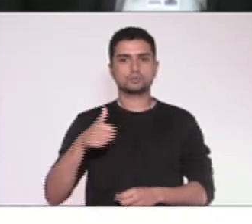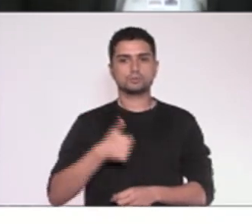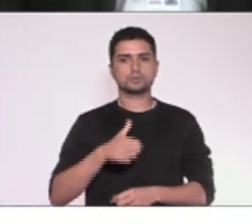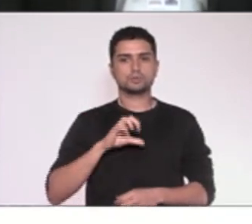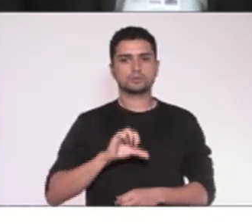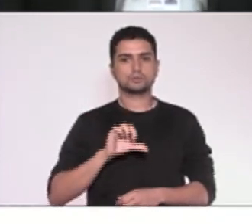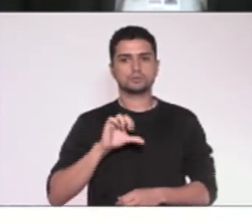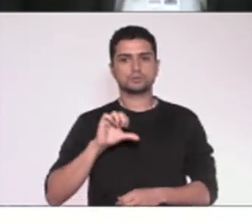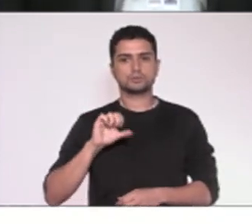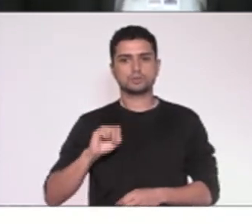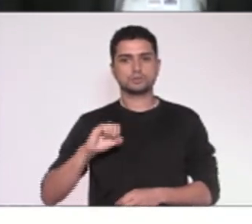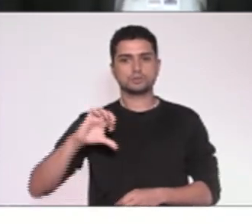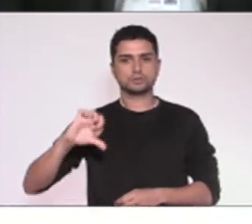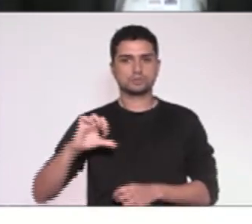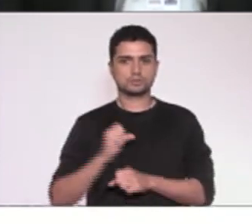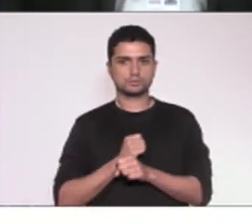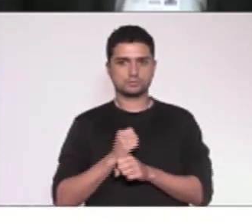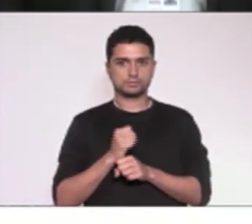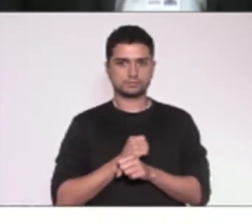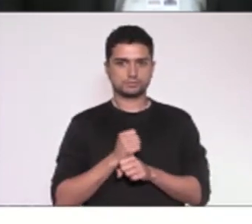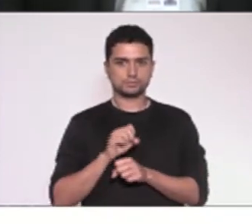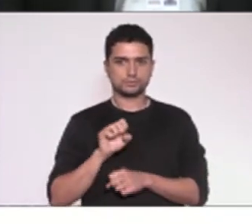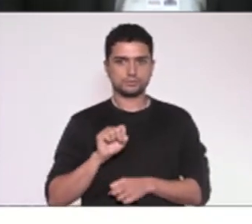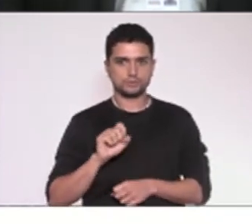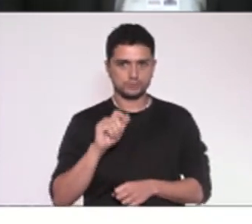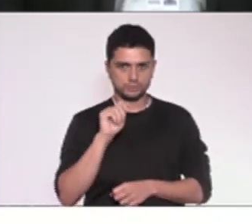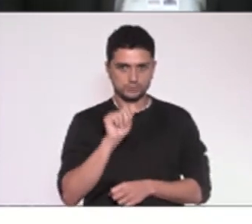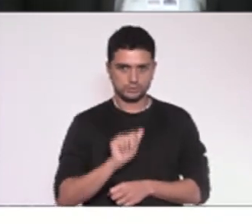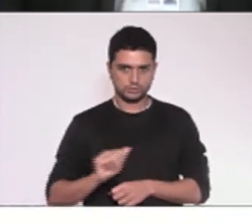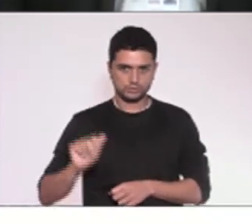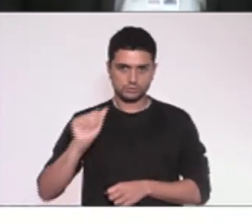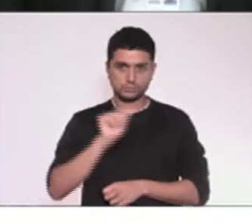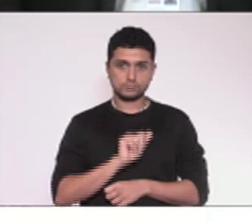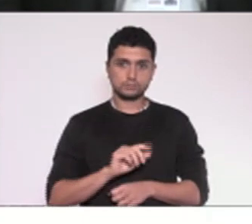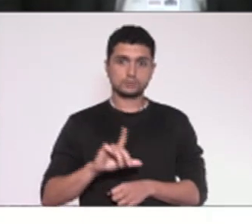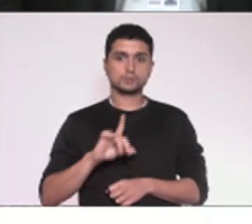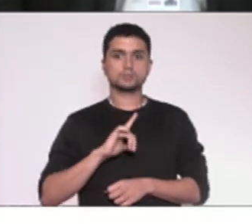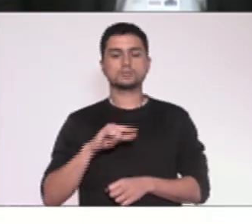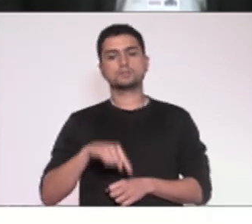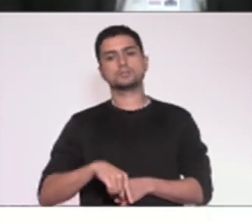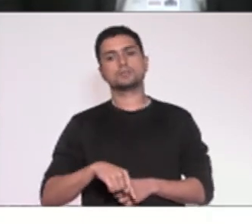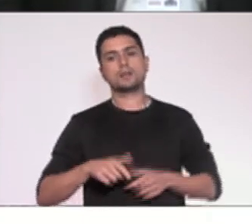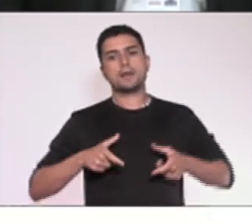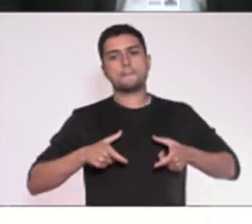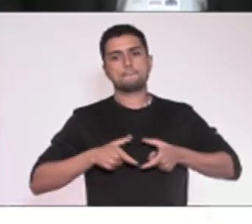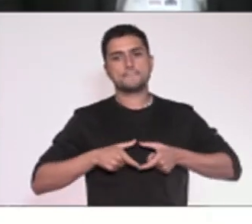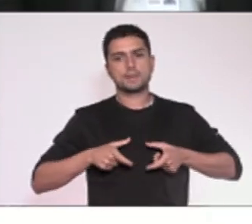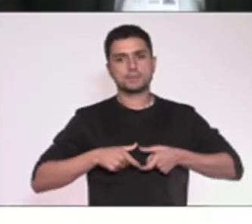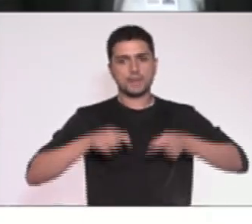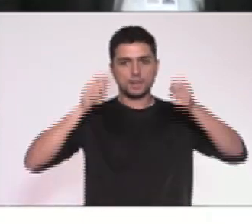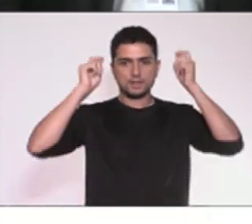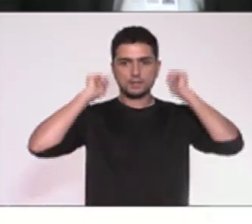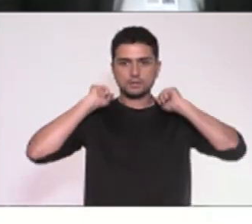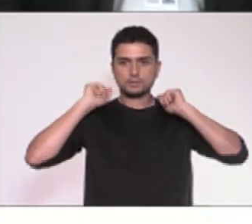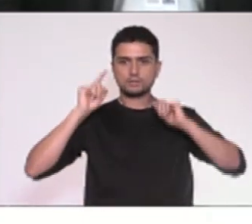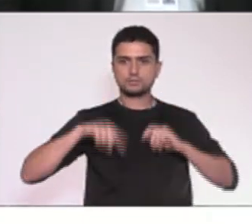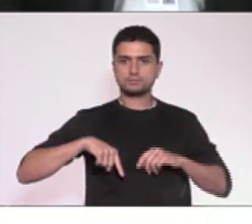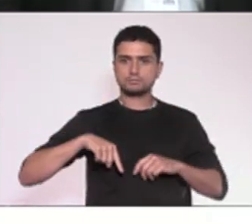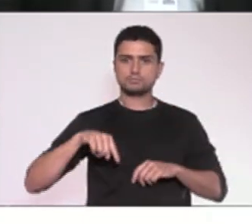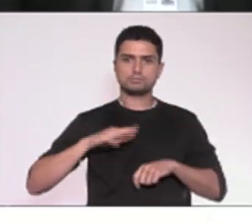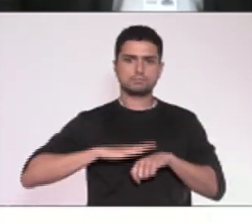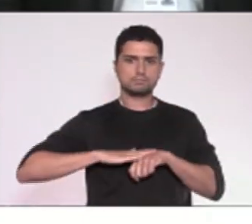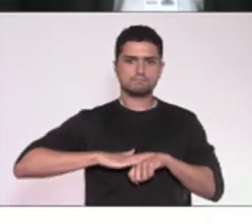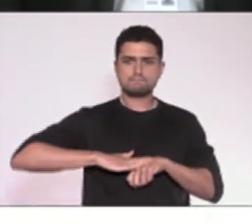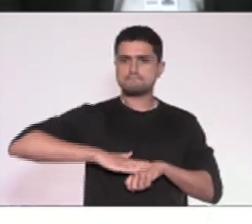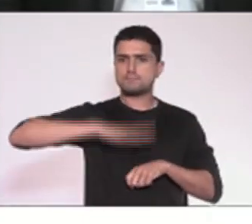1989, que foi criada como sendo a maior honraria do estado do Rio de